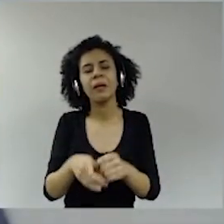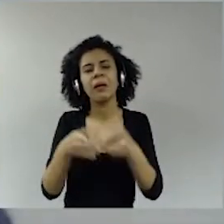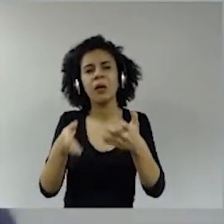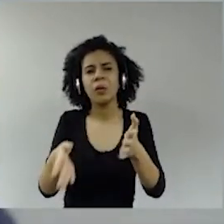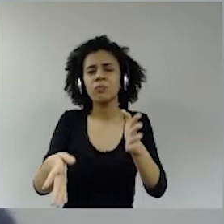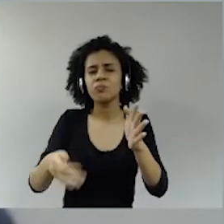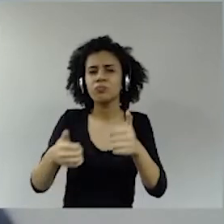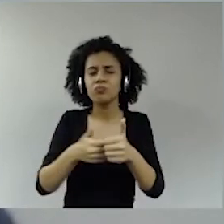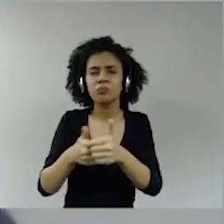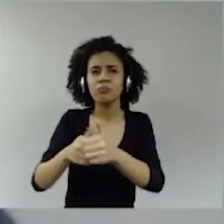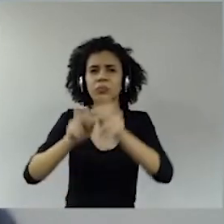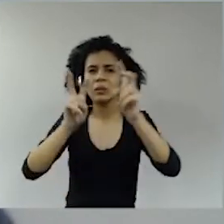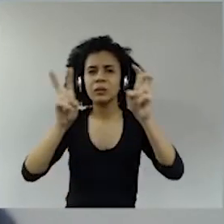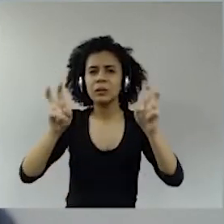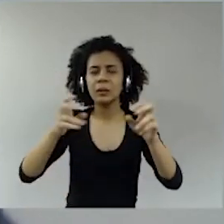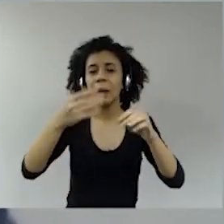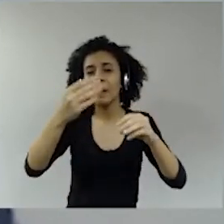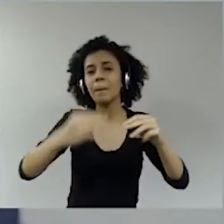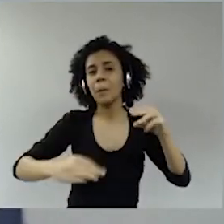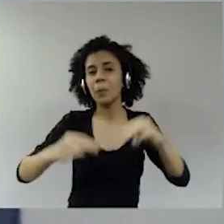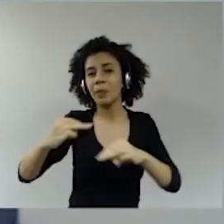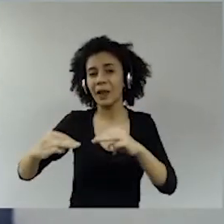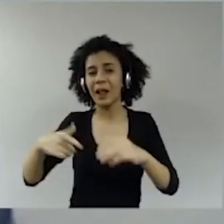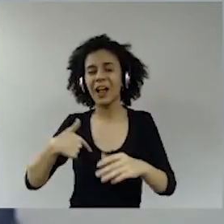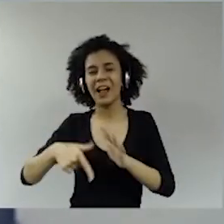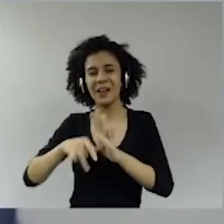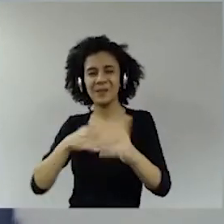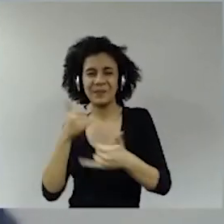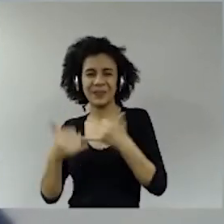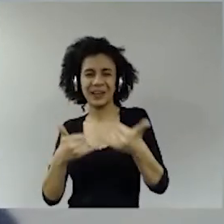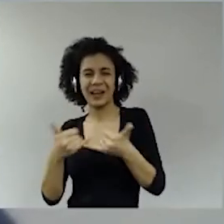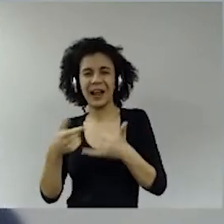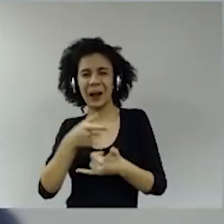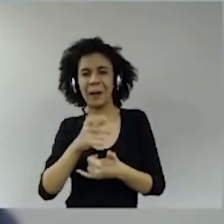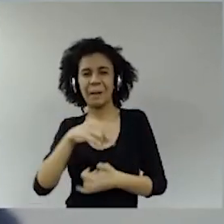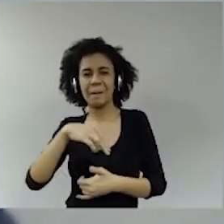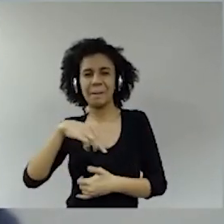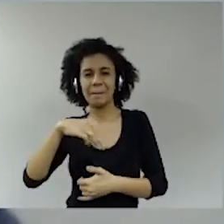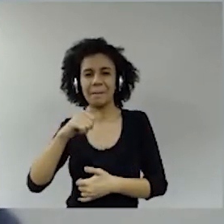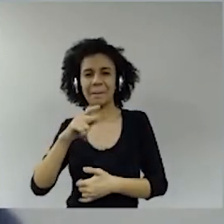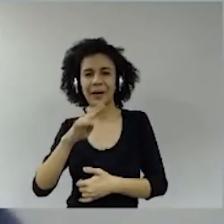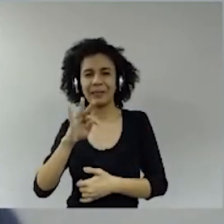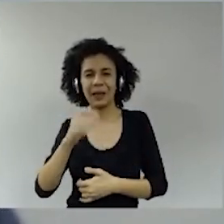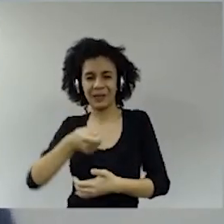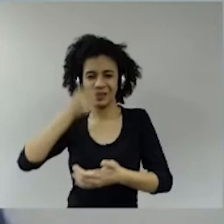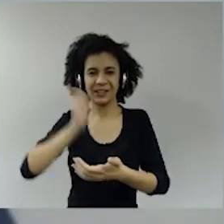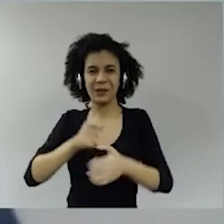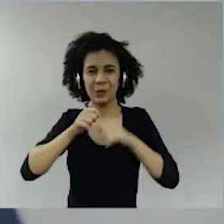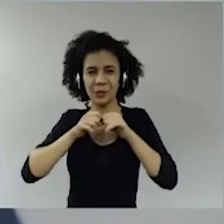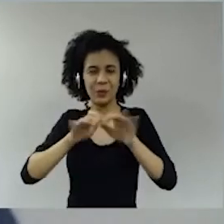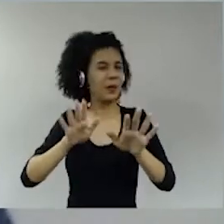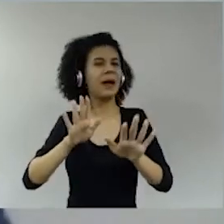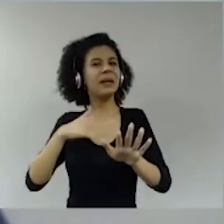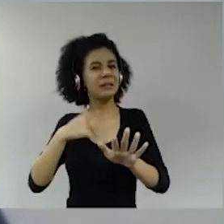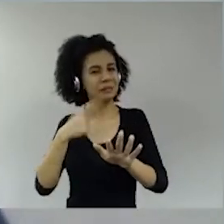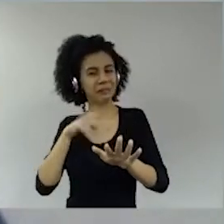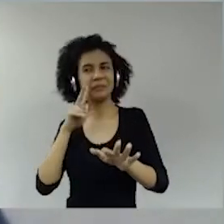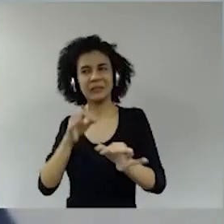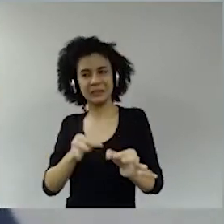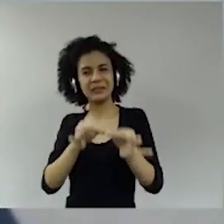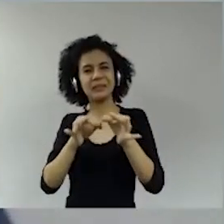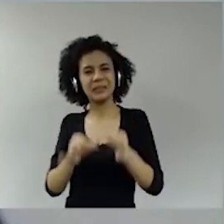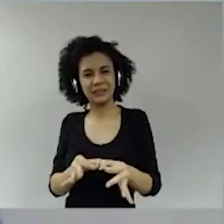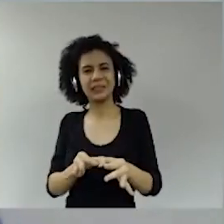sua condução enquanto moderador. Nós estávamos brincando antes que o martelo ia soar aí, né? E pelo jeito está dando muito